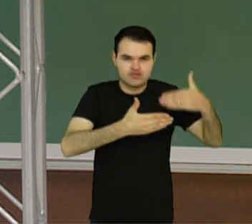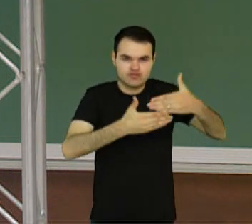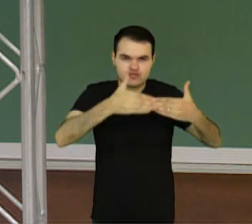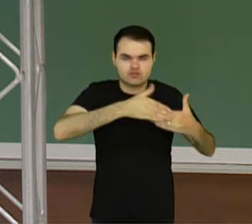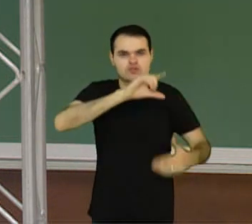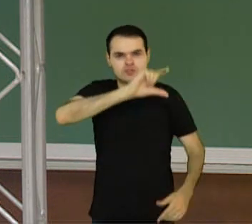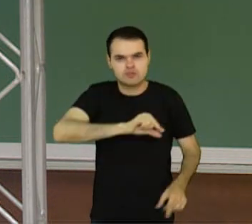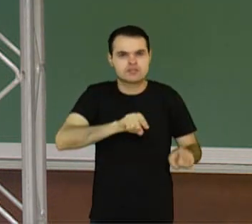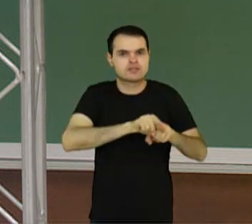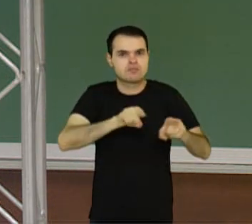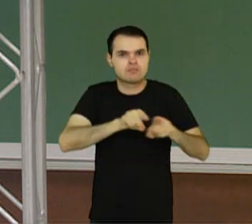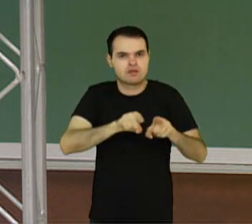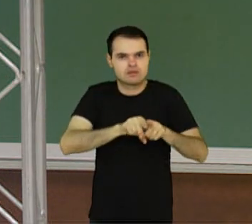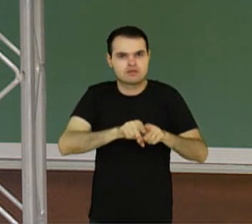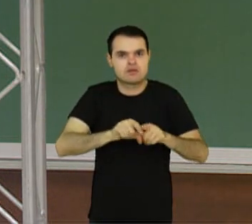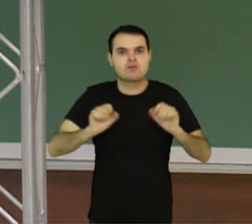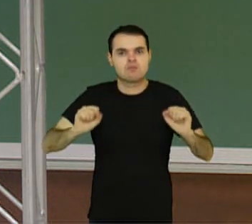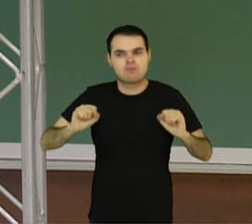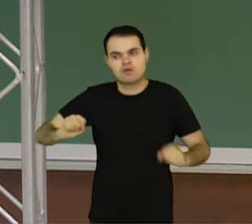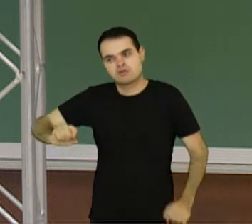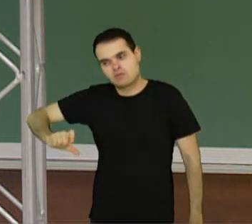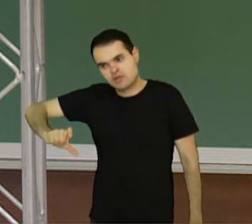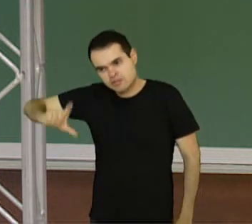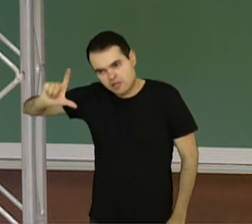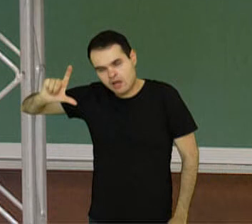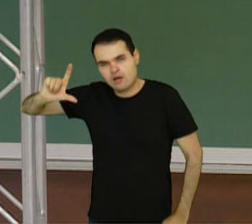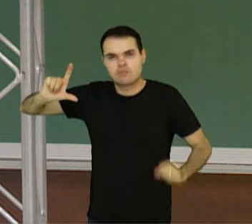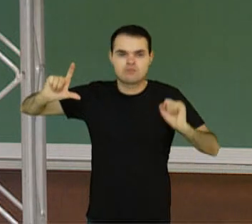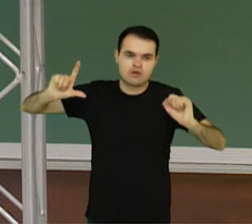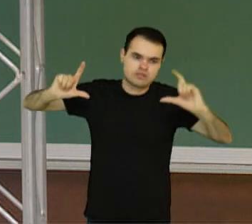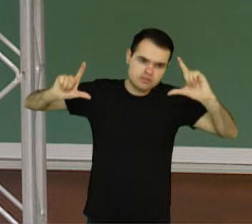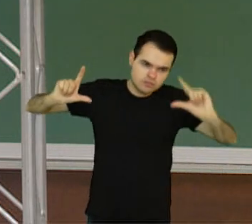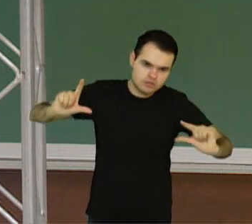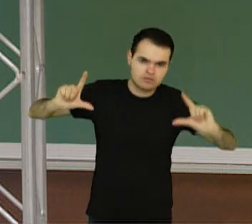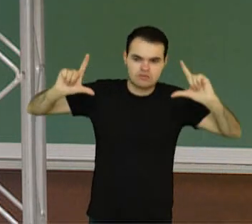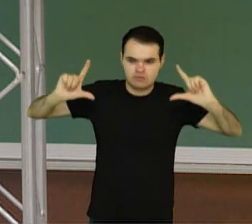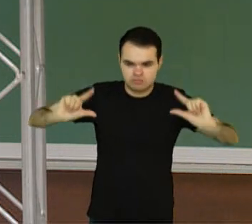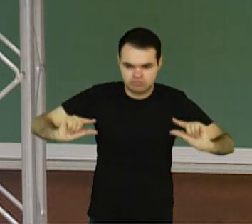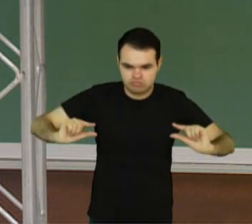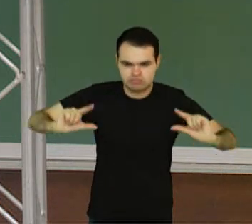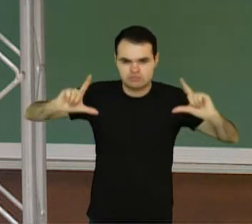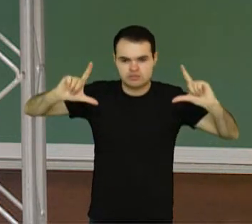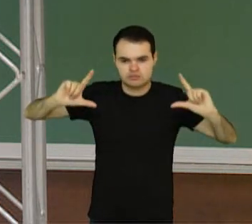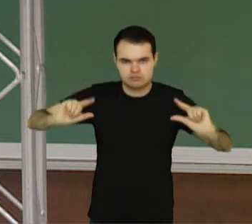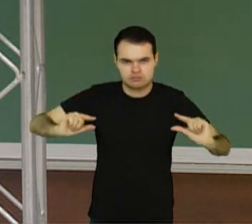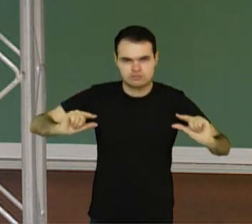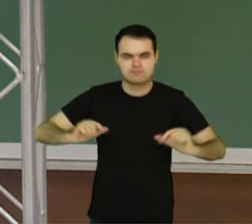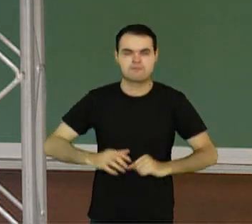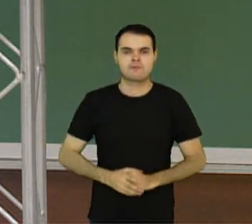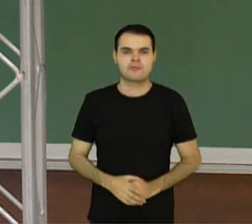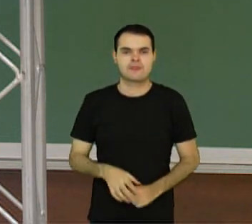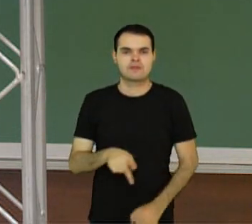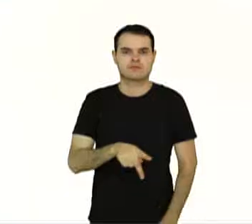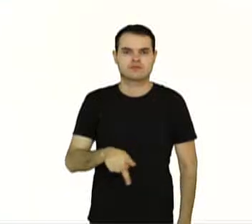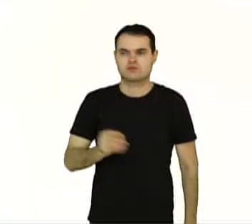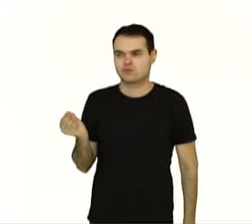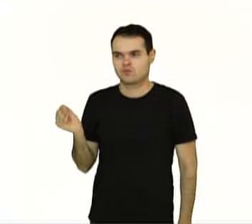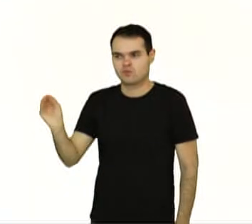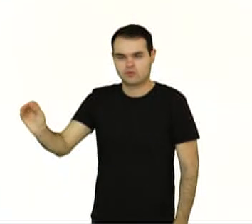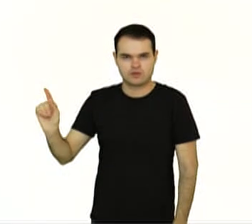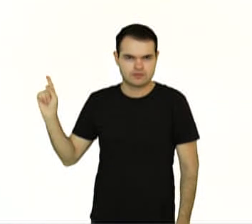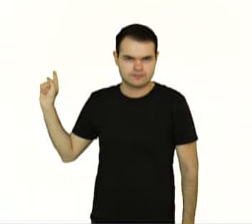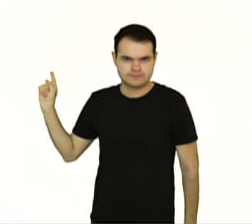diminuir. Lembra? Elas podem tanto aumentar ao mesmo tempo quanto diminuir ao mesmo tempo. Então, a professora colocou aqui, ó,